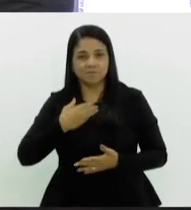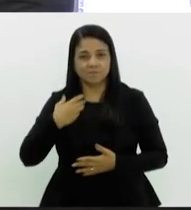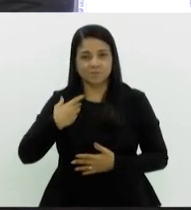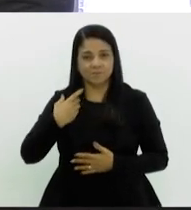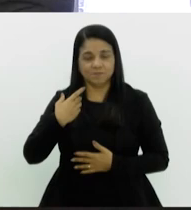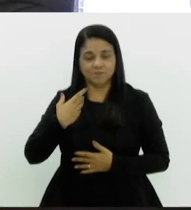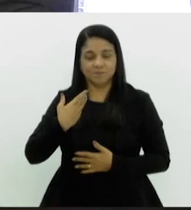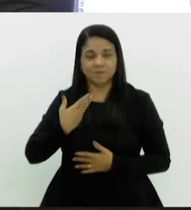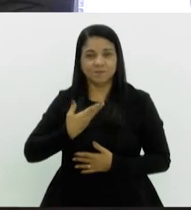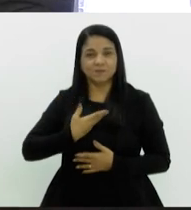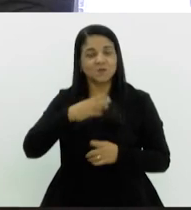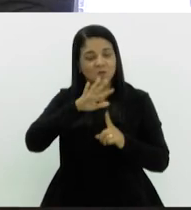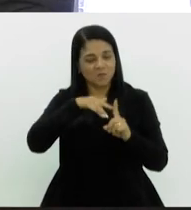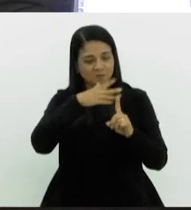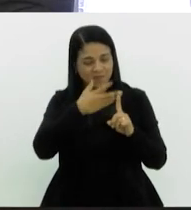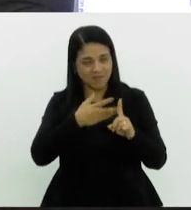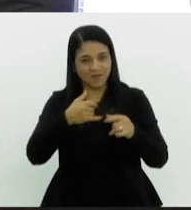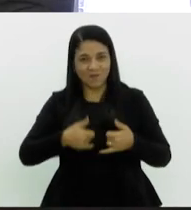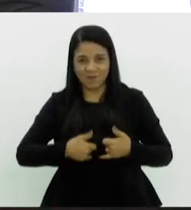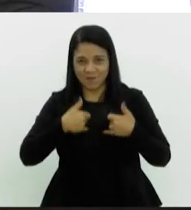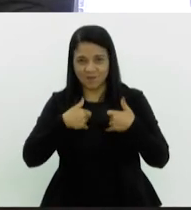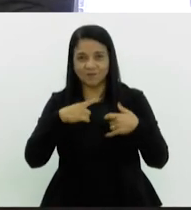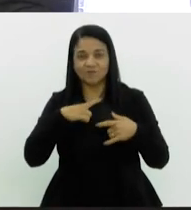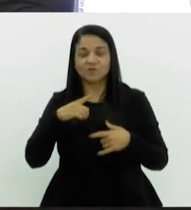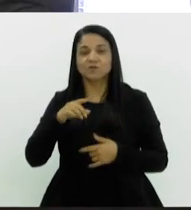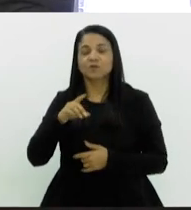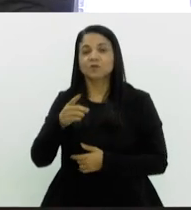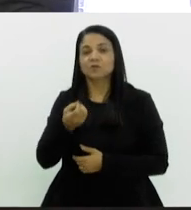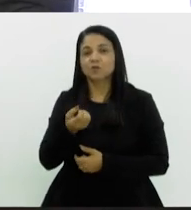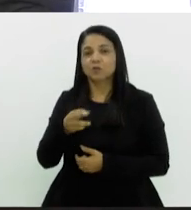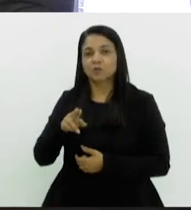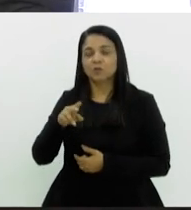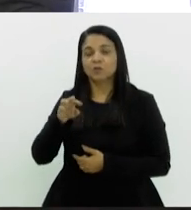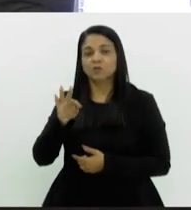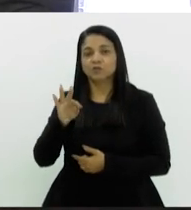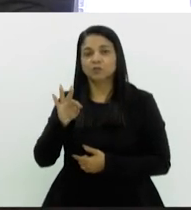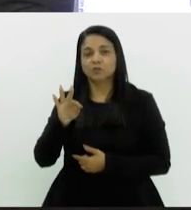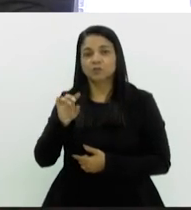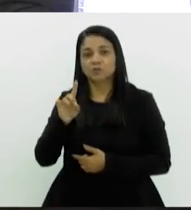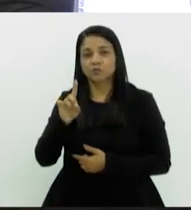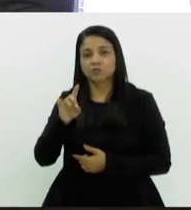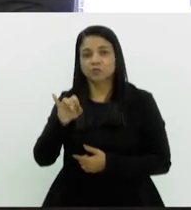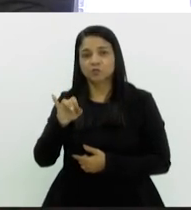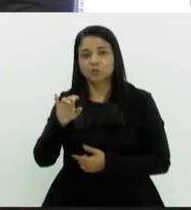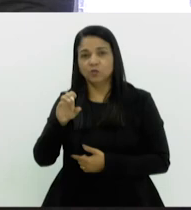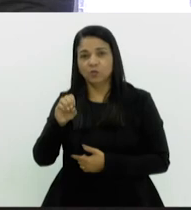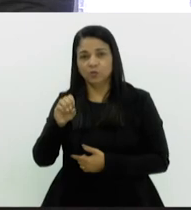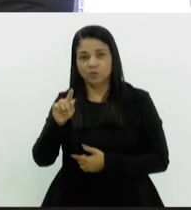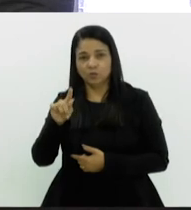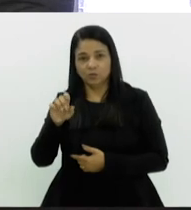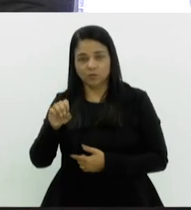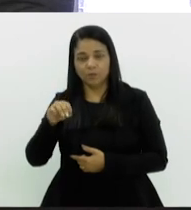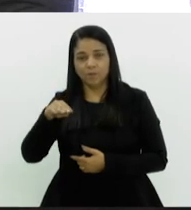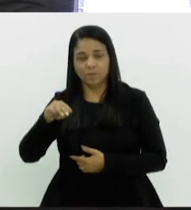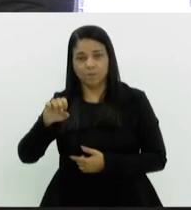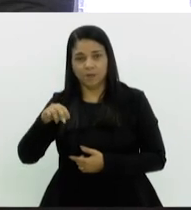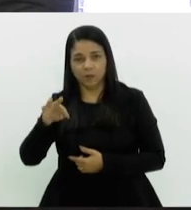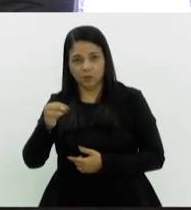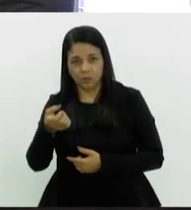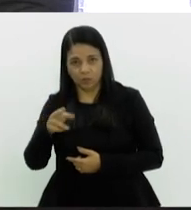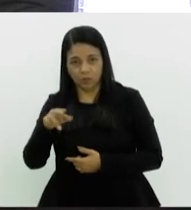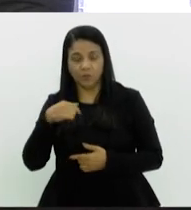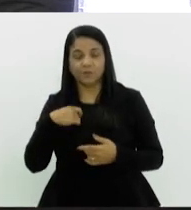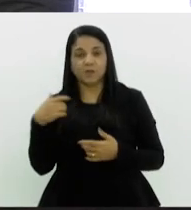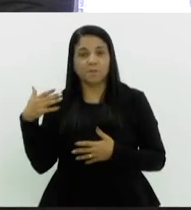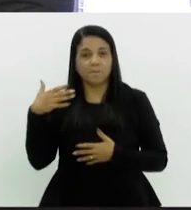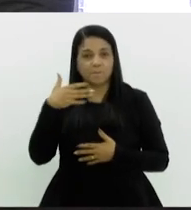de homenagear também, que foi o doutor Diogo Mentor, que se faz presente aqui também nesta noite. Quero passar a palavra